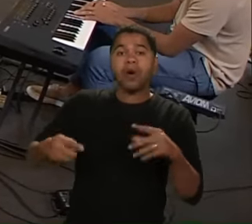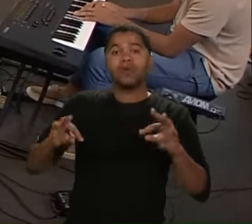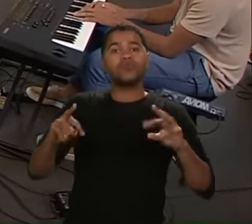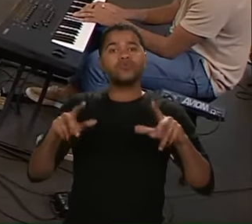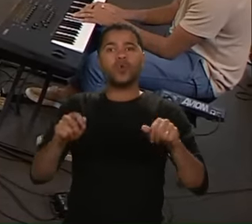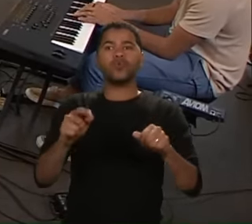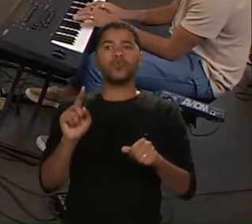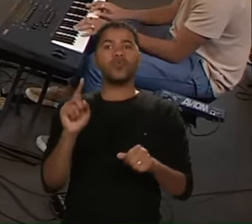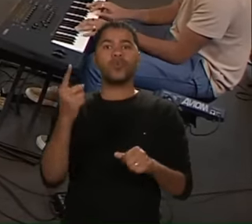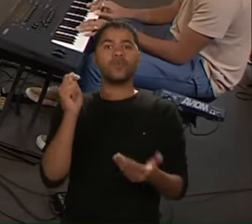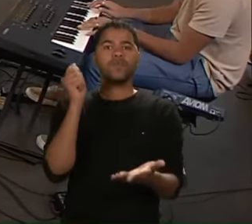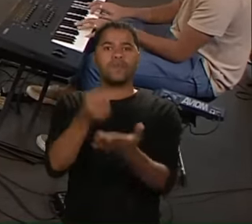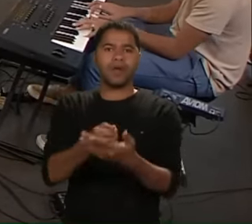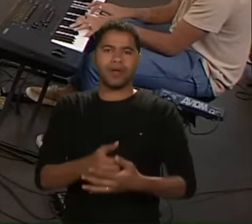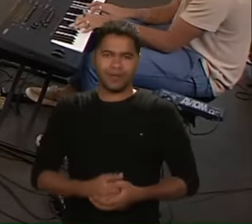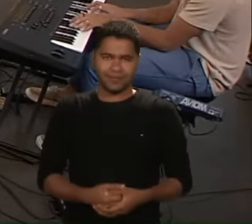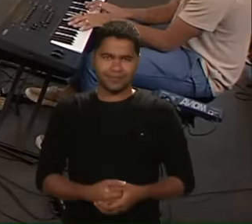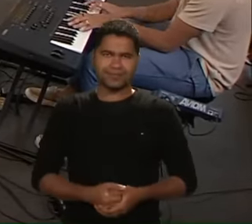só pagar.